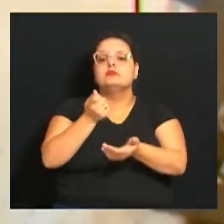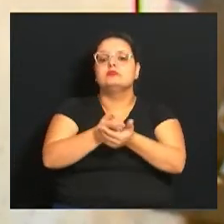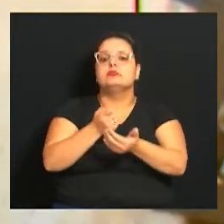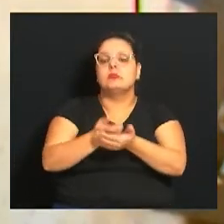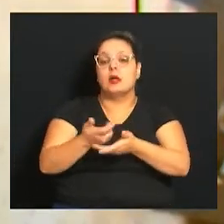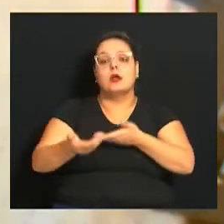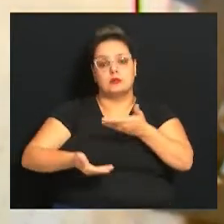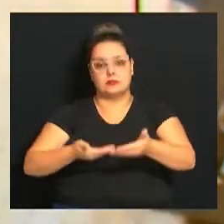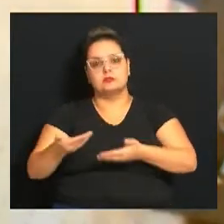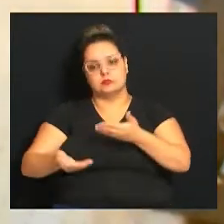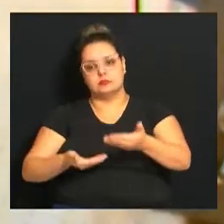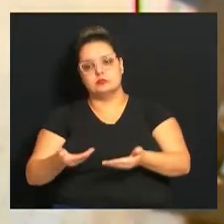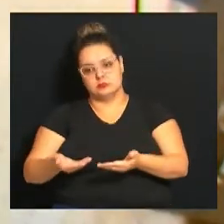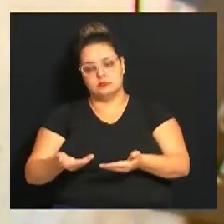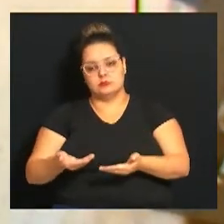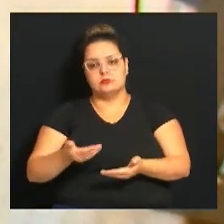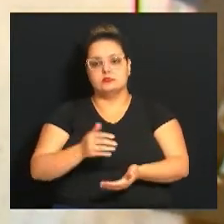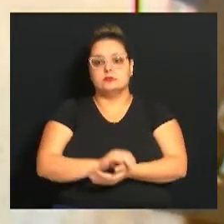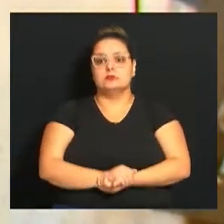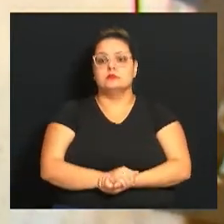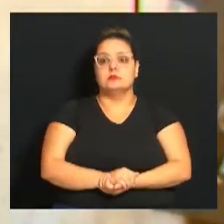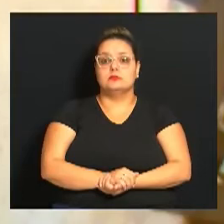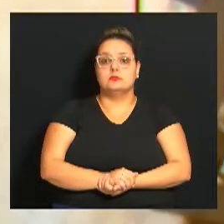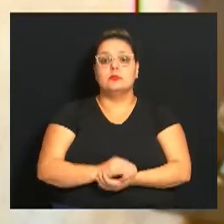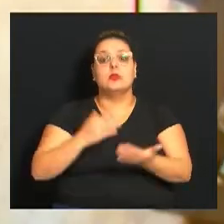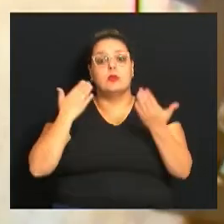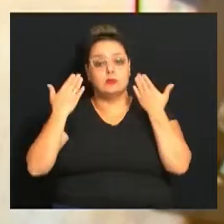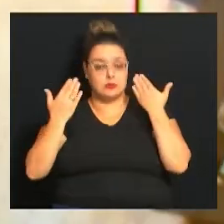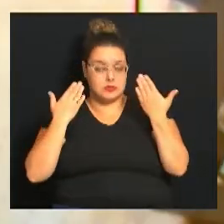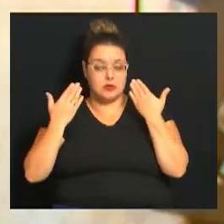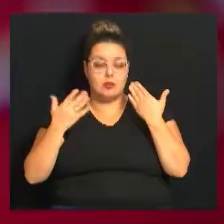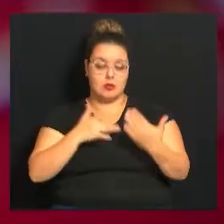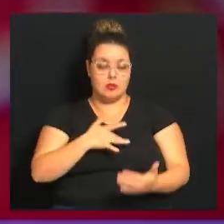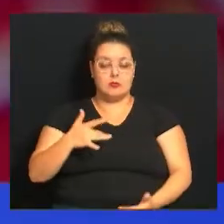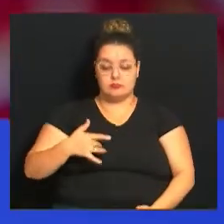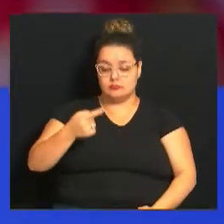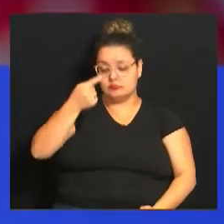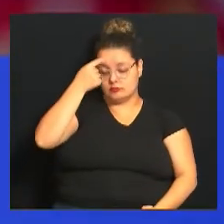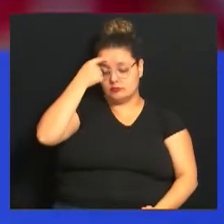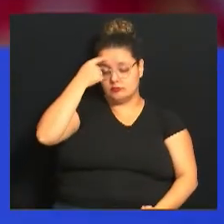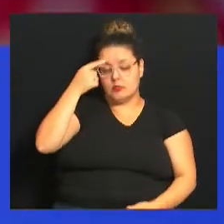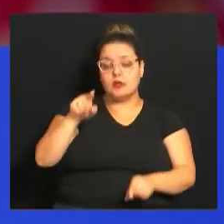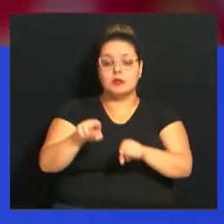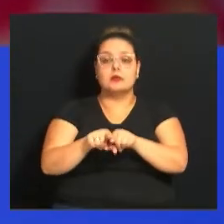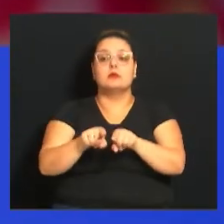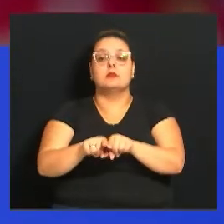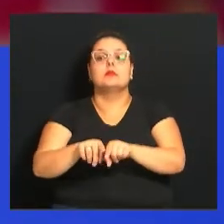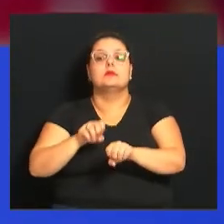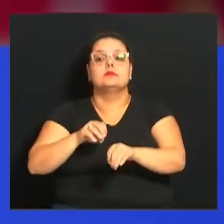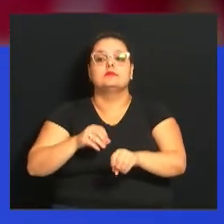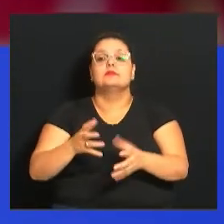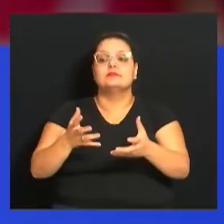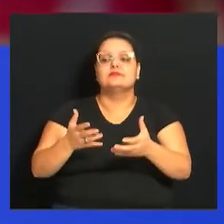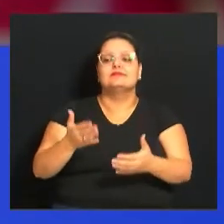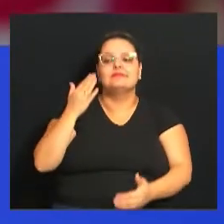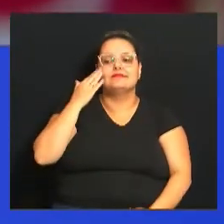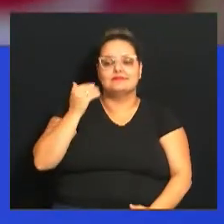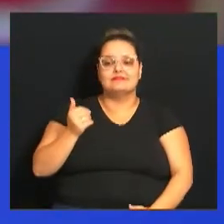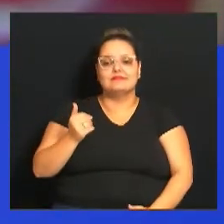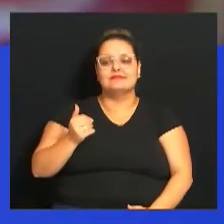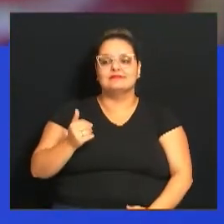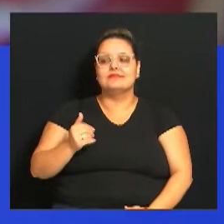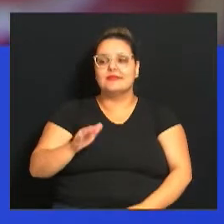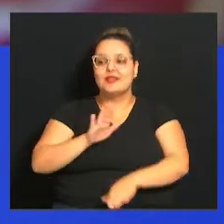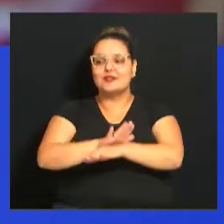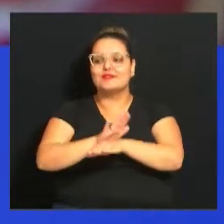Então, são tratamentos de saúde mental e educacional também. Quer ajudar a garotada? Para ser um voluntário,